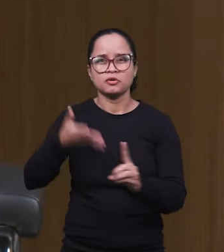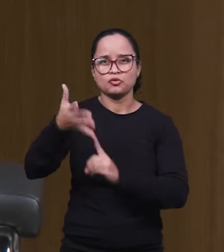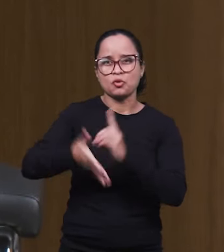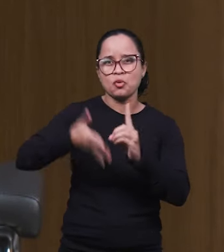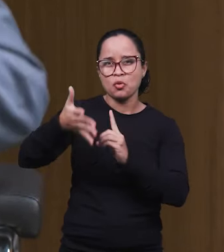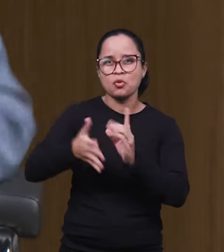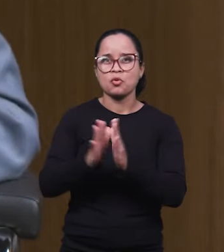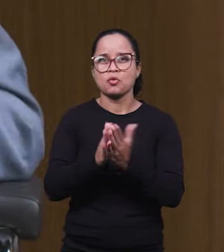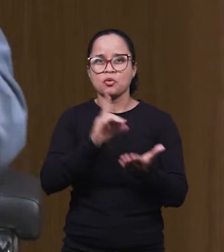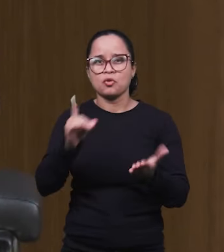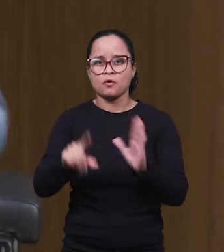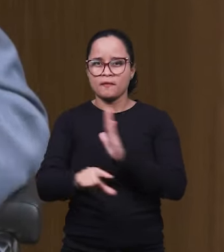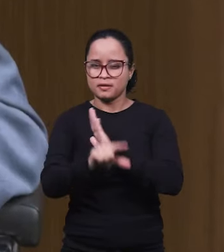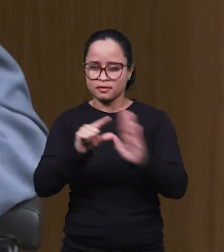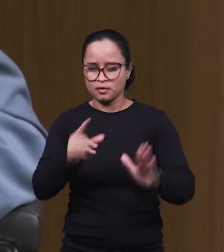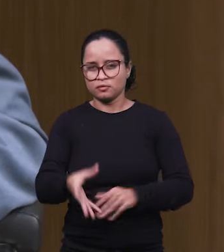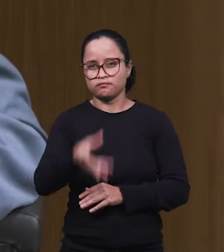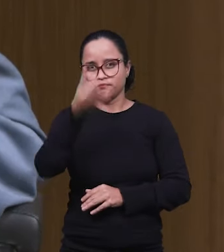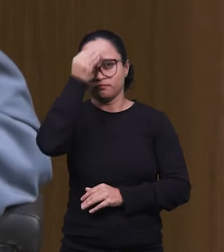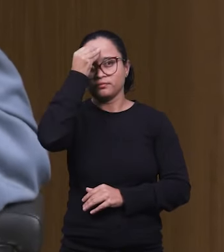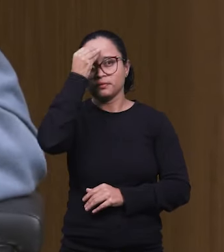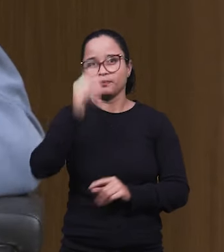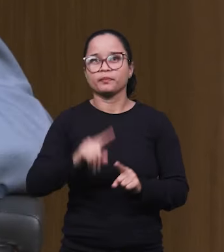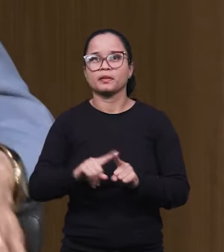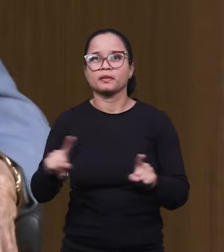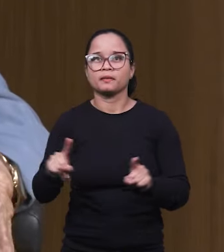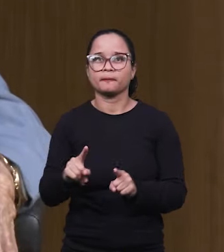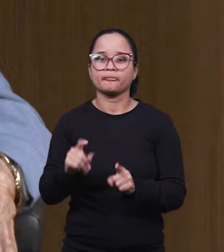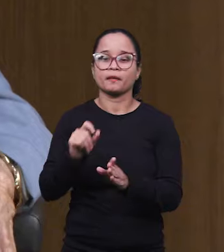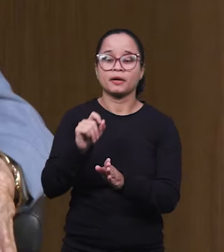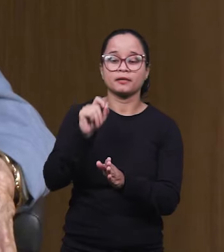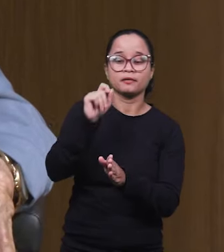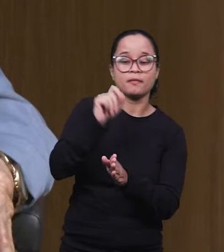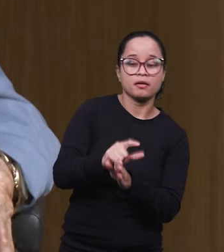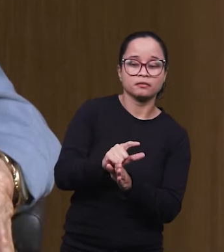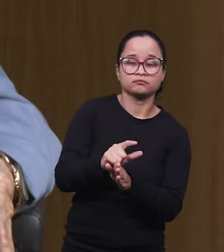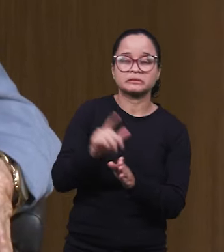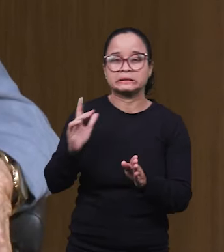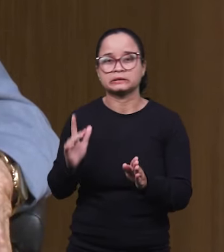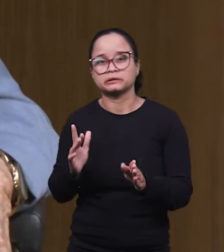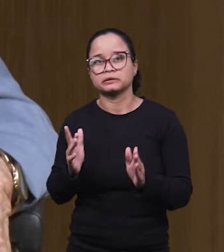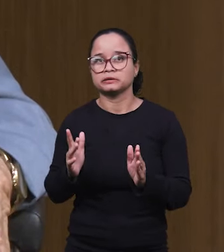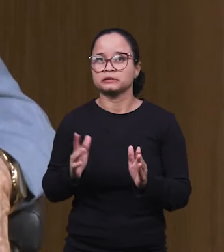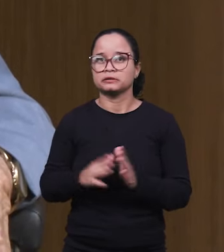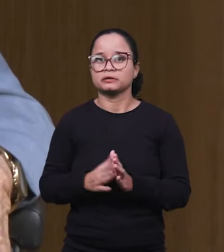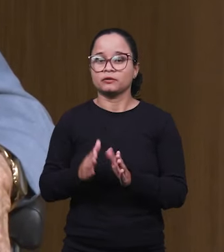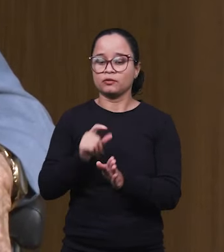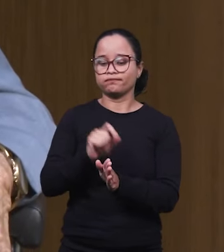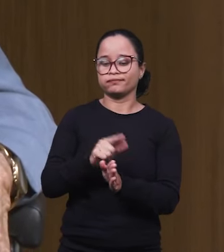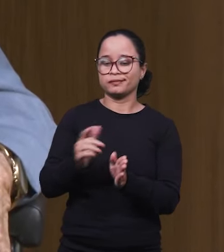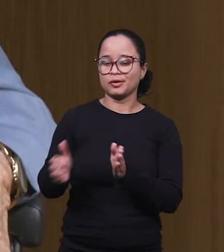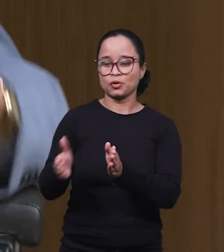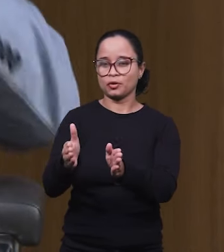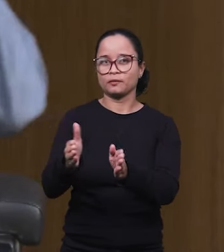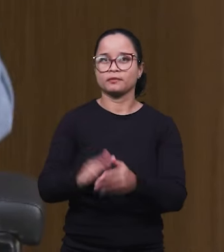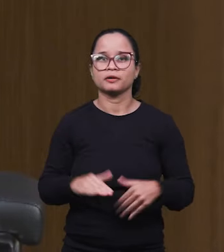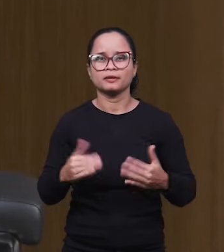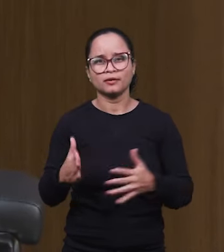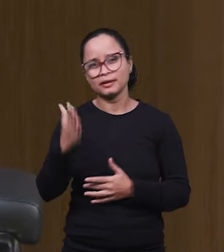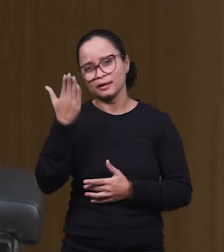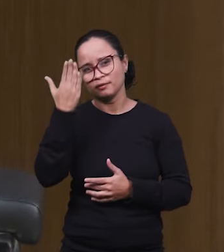discurso sobre Bíblia, decorou versículo, mas a semente ficou ali do lado. Ele